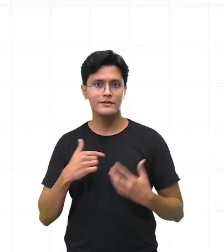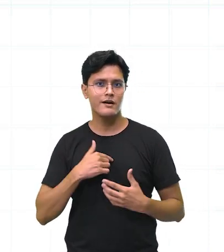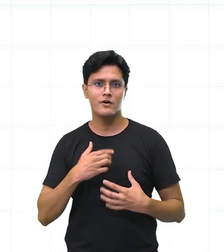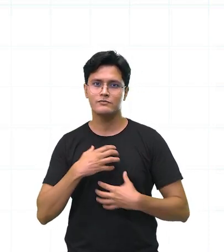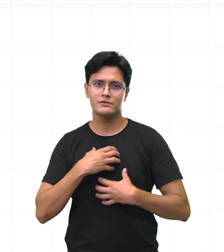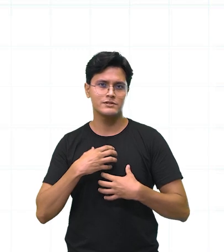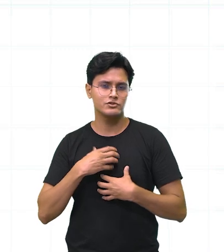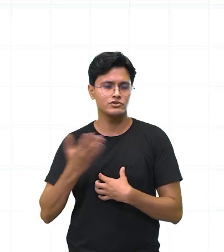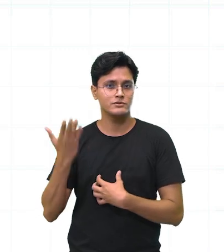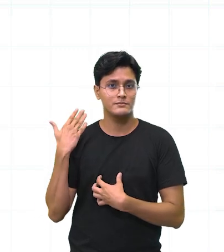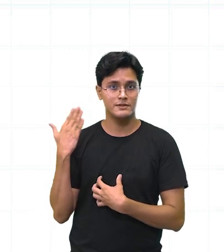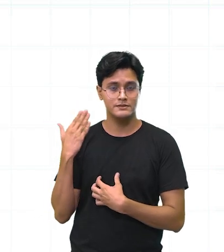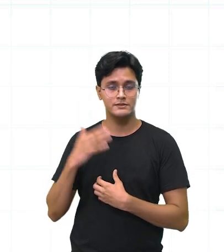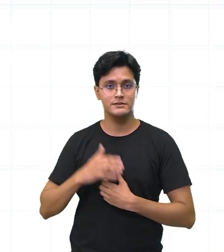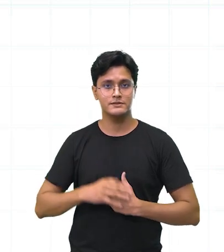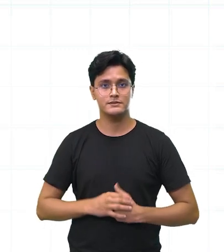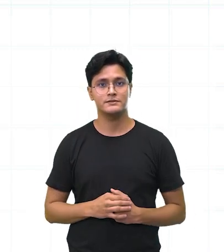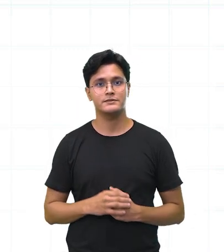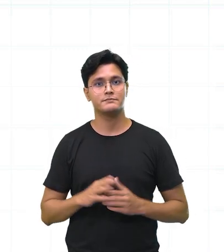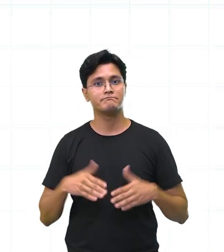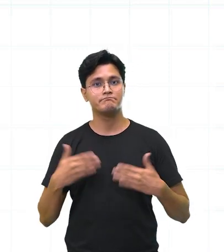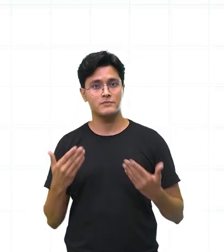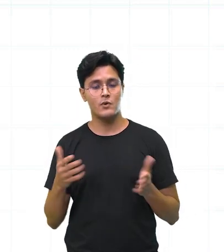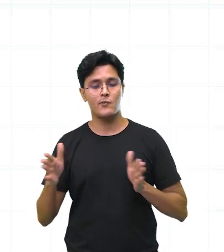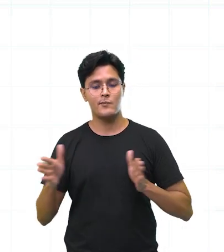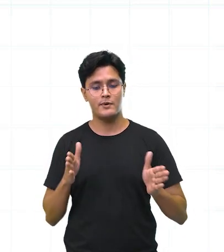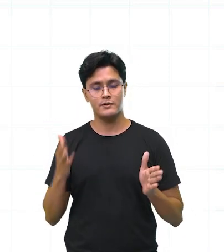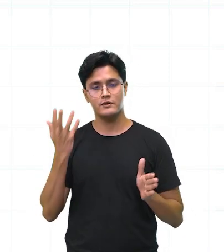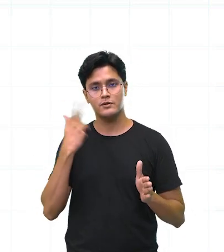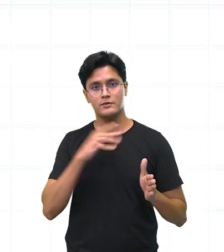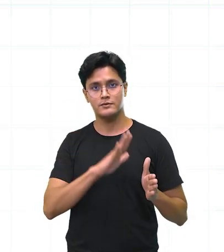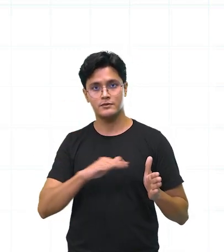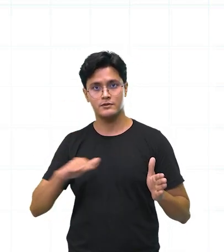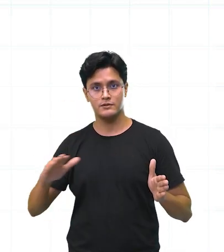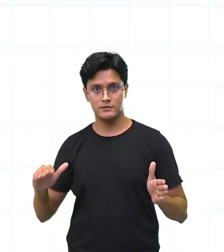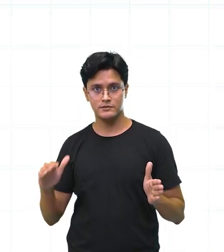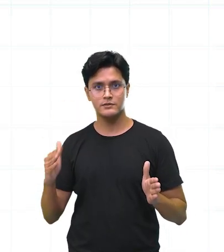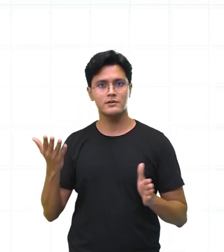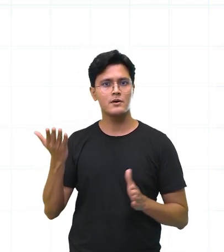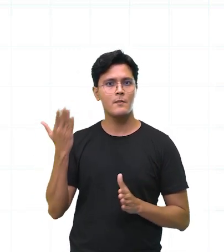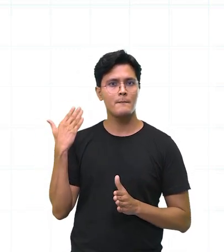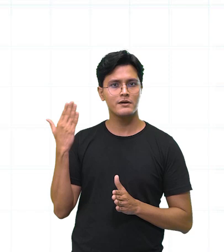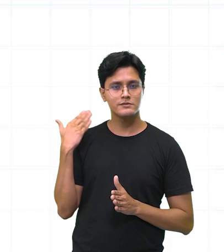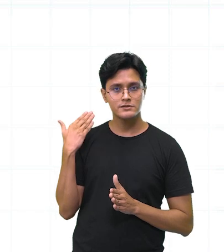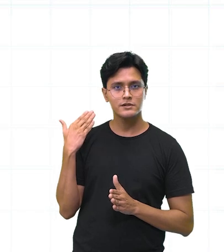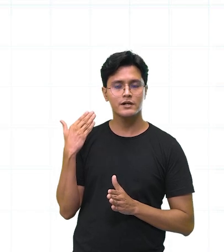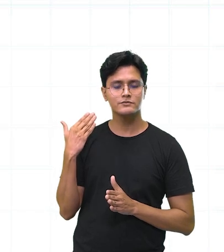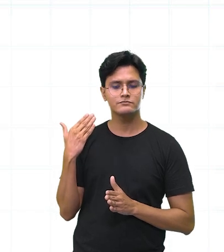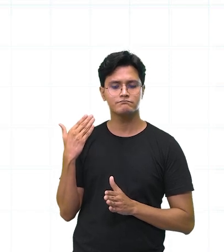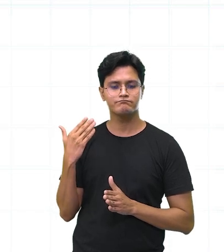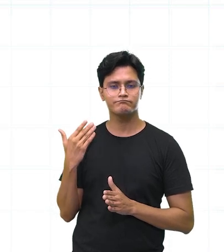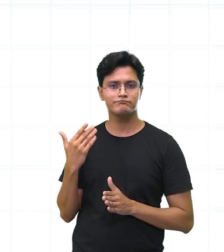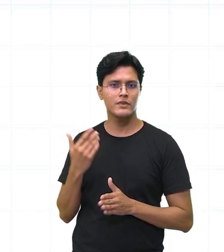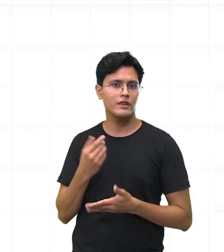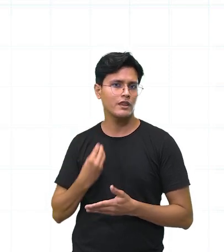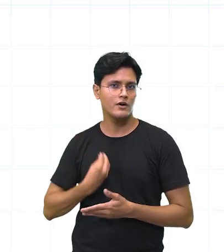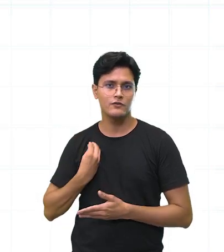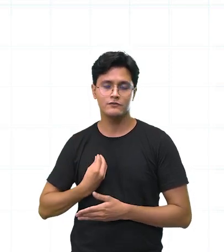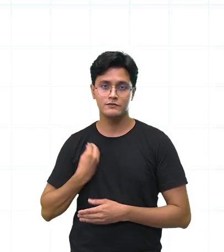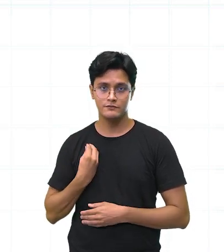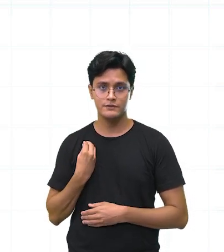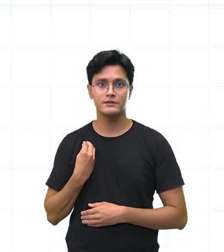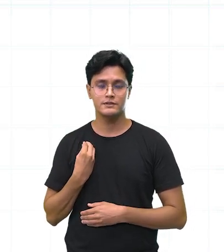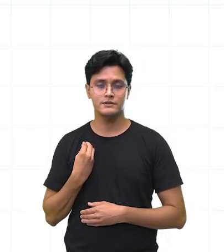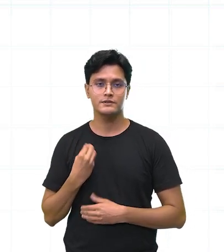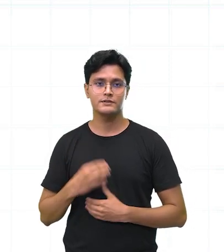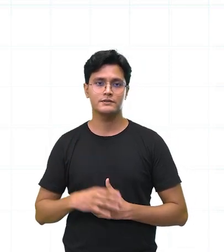E toda aquela infância que não tive vem. Perceba que ele vem e mostra, ele fala